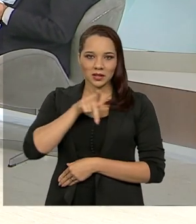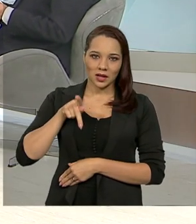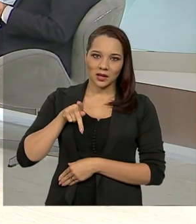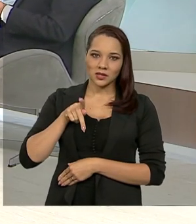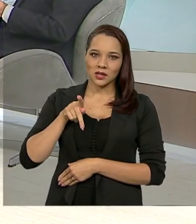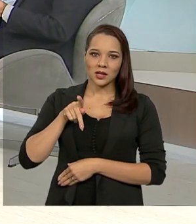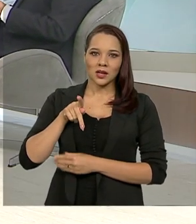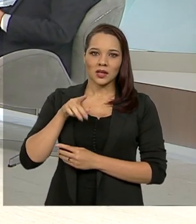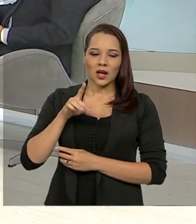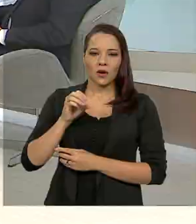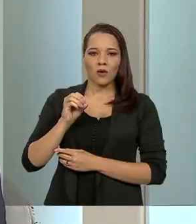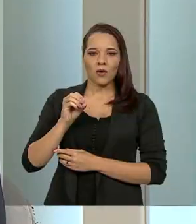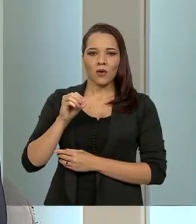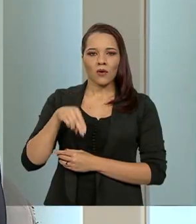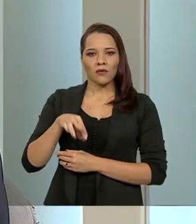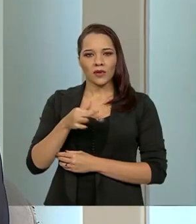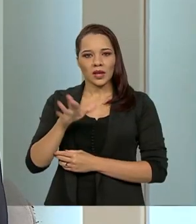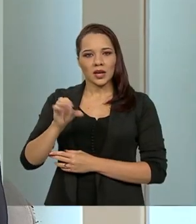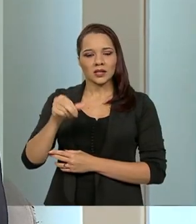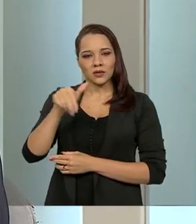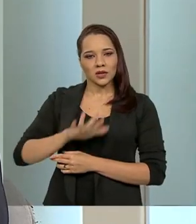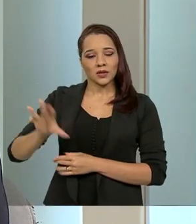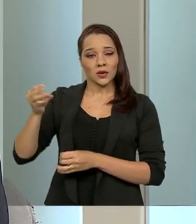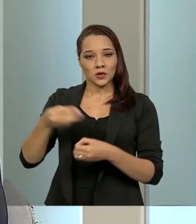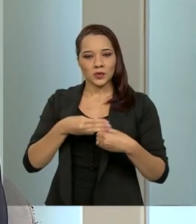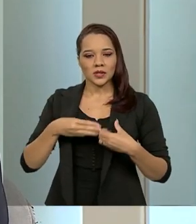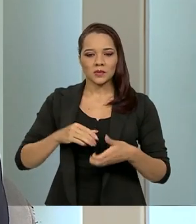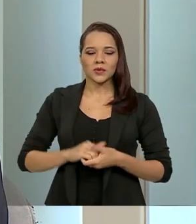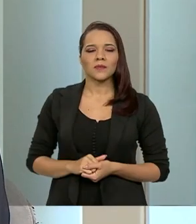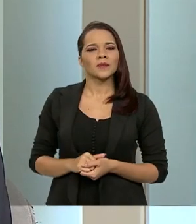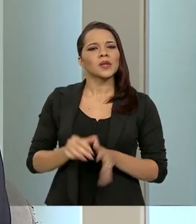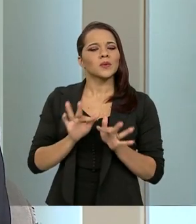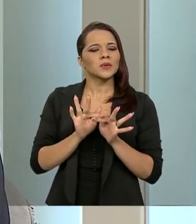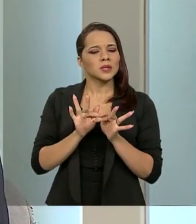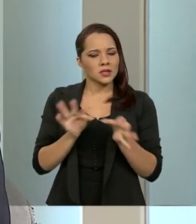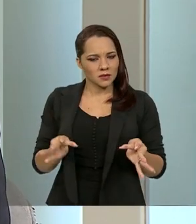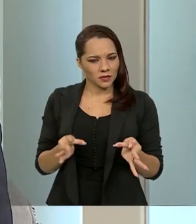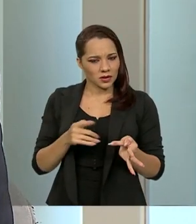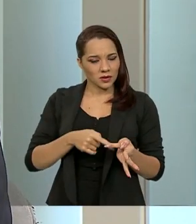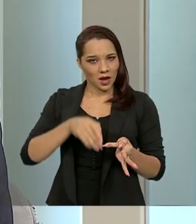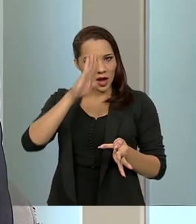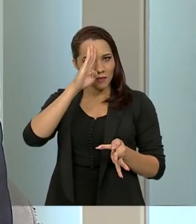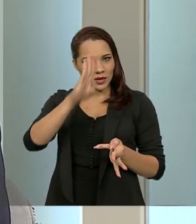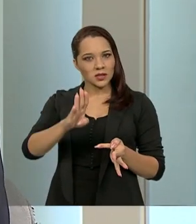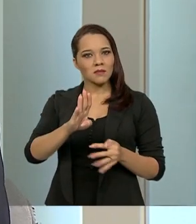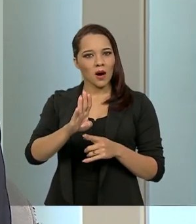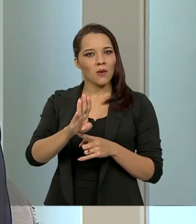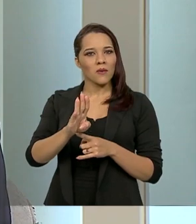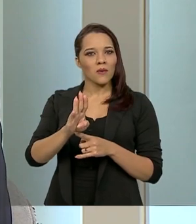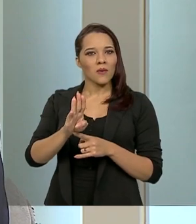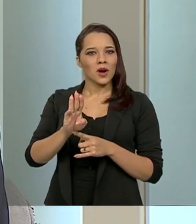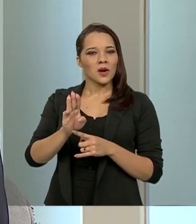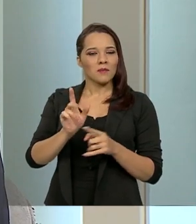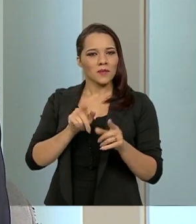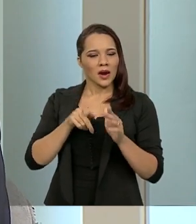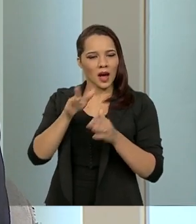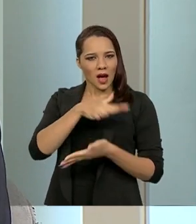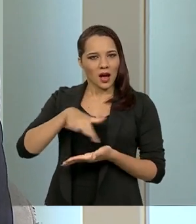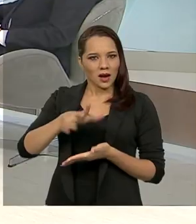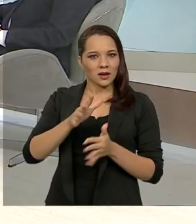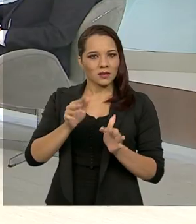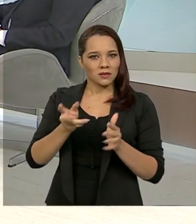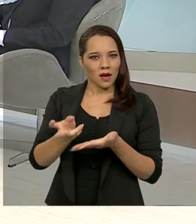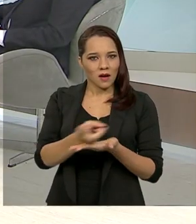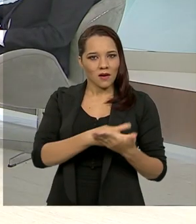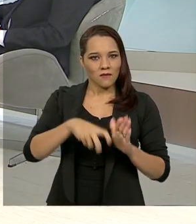Confederação Nacional de Municípios, Gladimir Haroldi. Simplificação é a palavra da Confederação Nacional dos Municípios para a questão da reforma